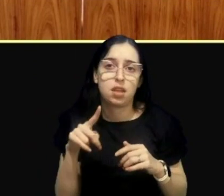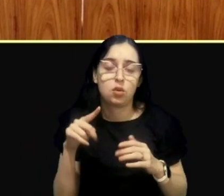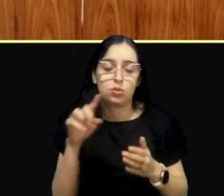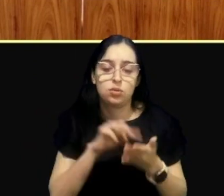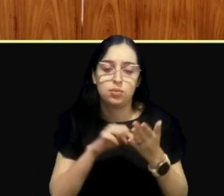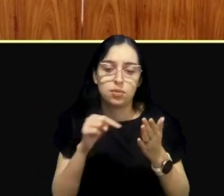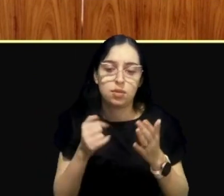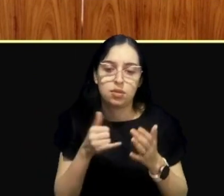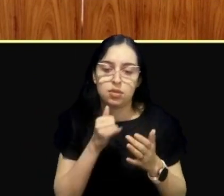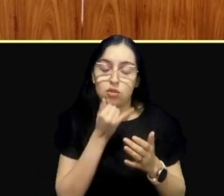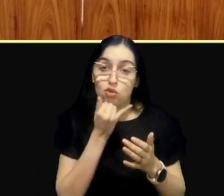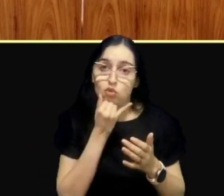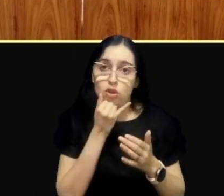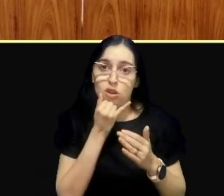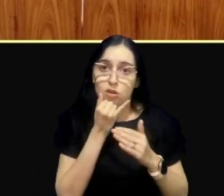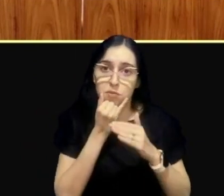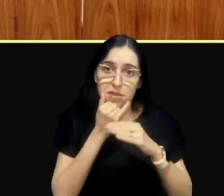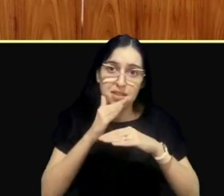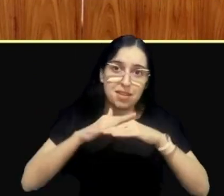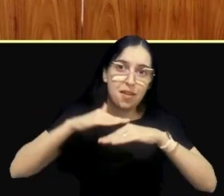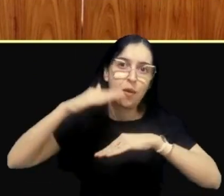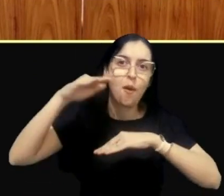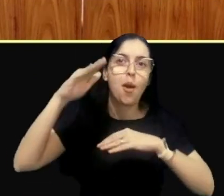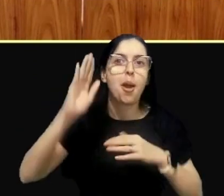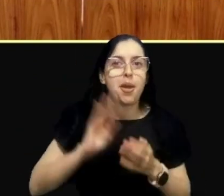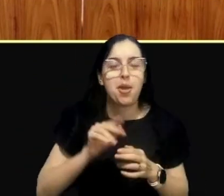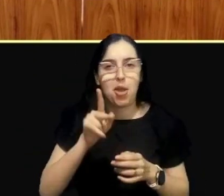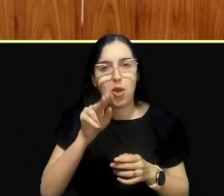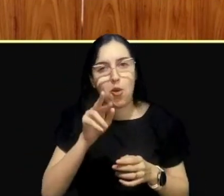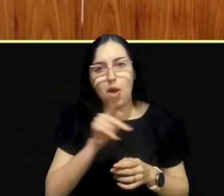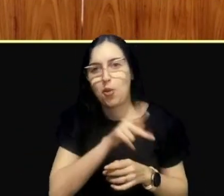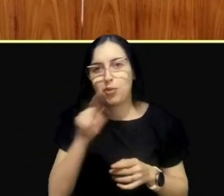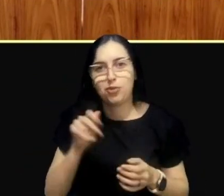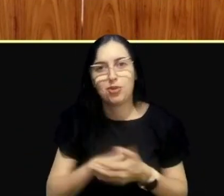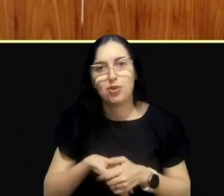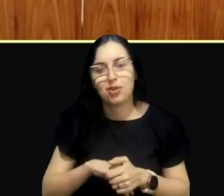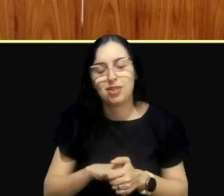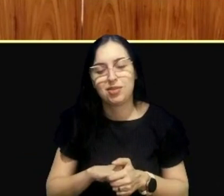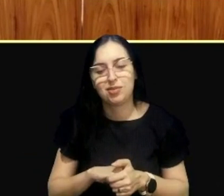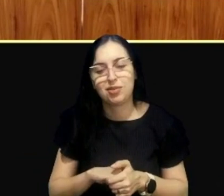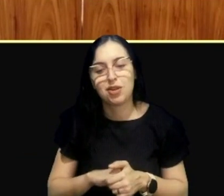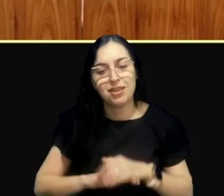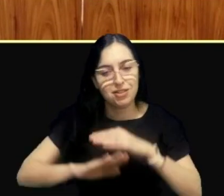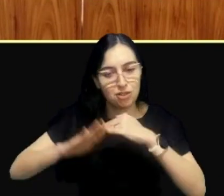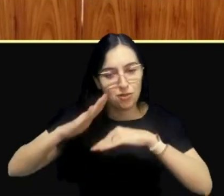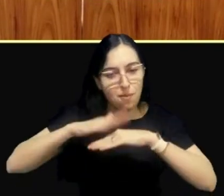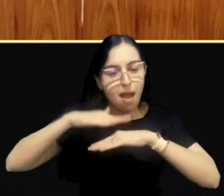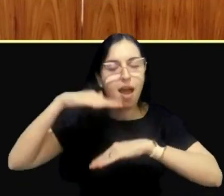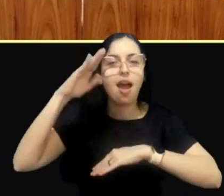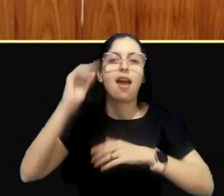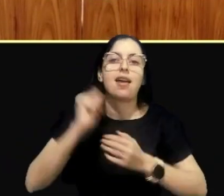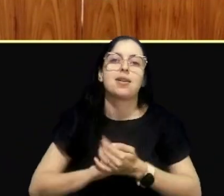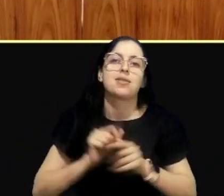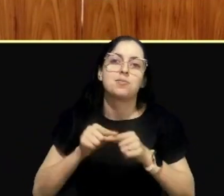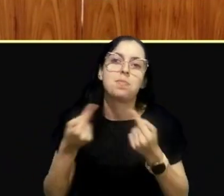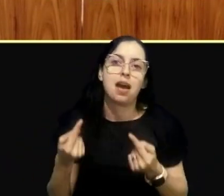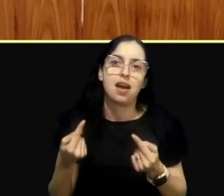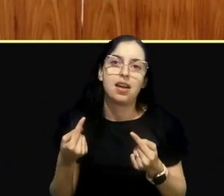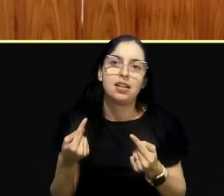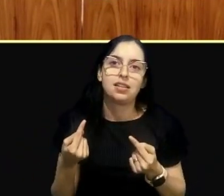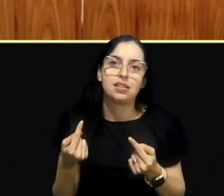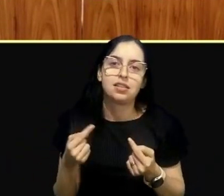desculpa, eu estou me estendendo como toda professora, né, Davi, a gente tem esse hábito de estender, mas, e